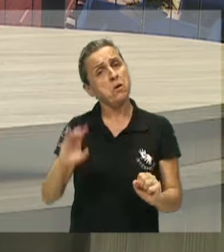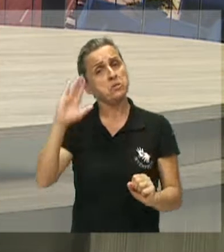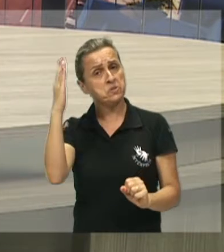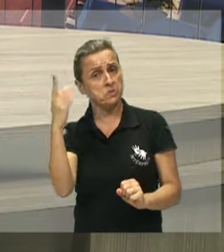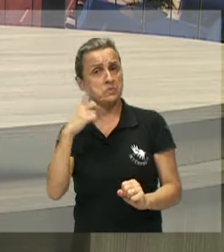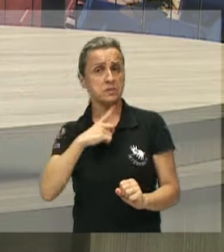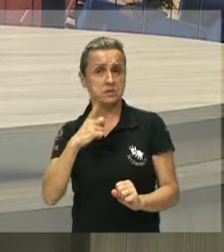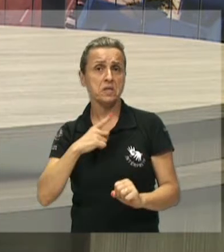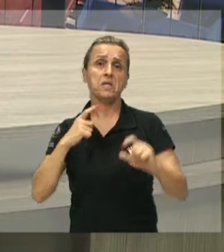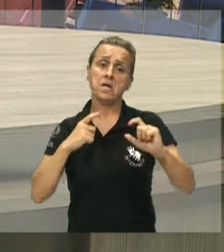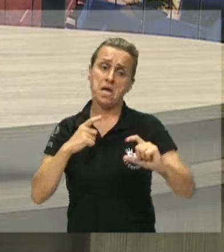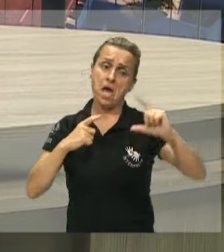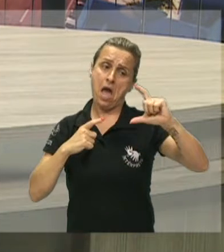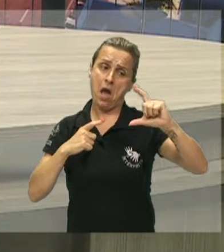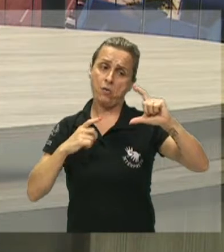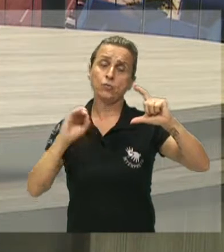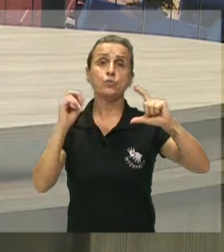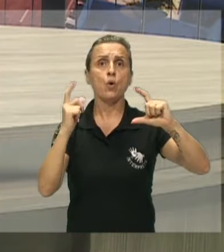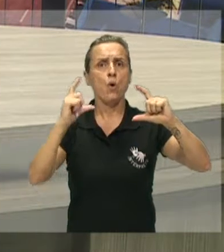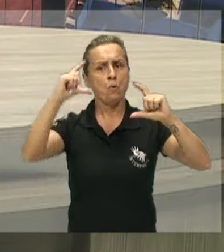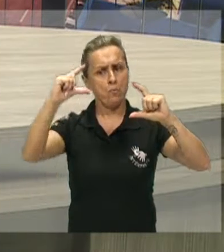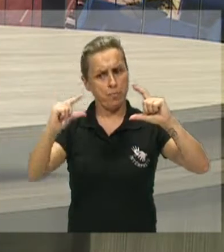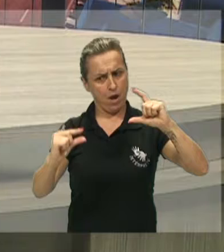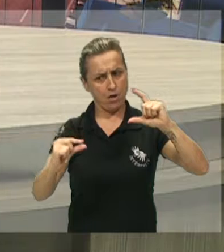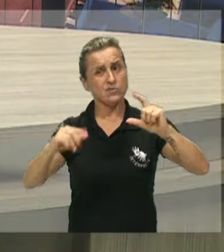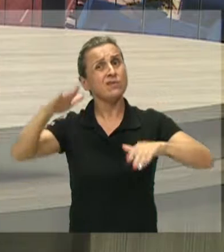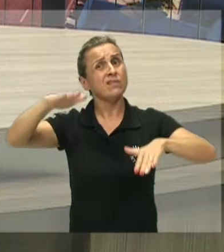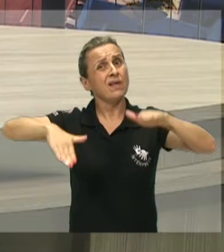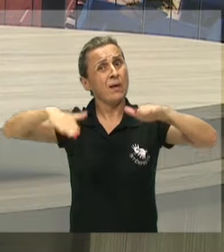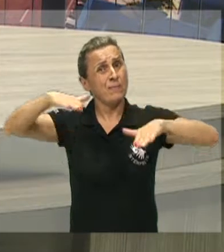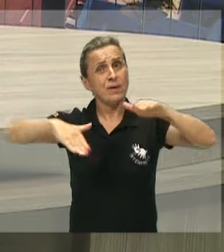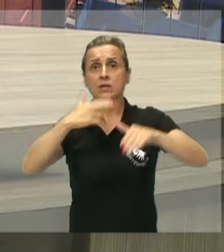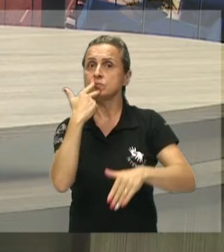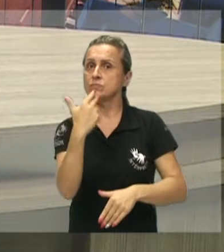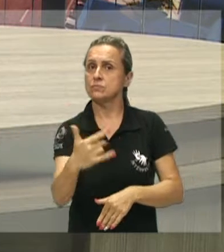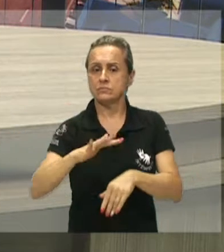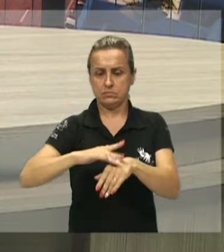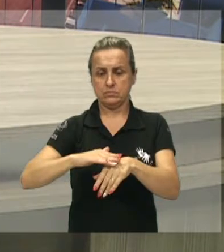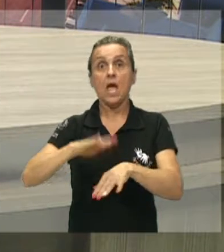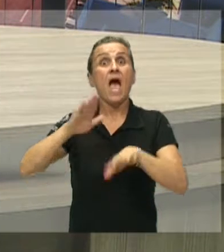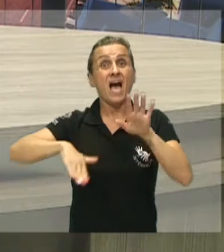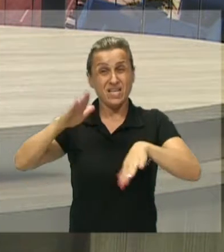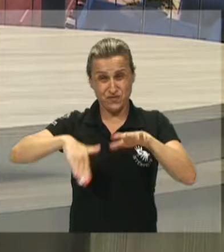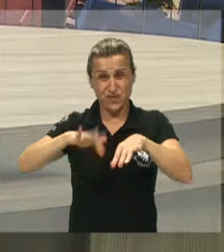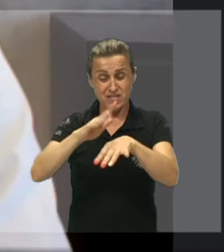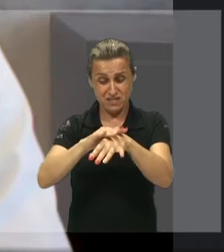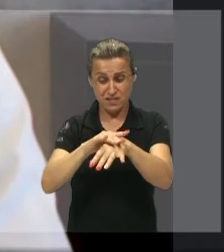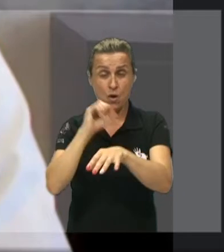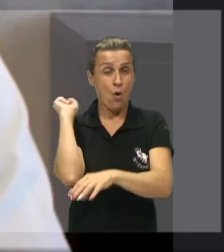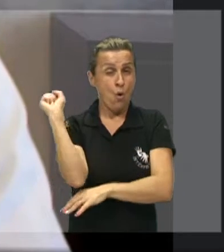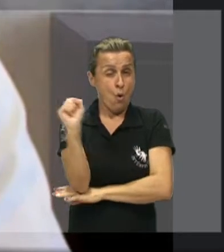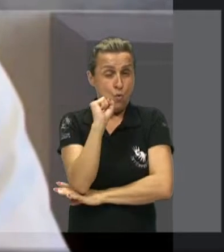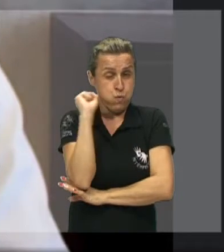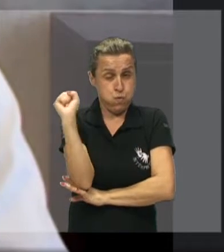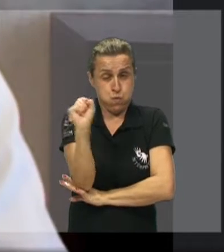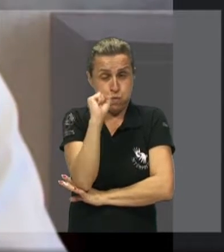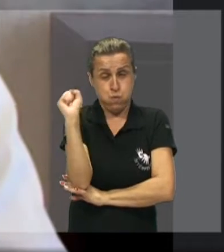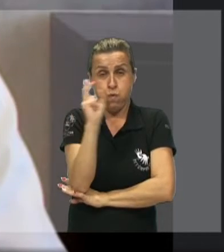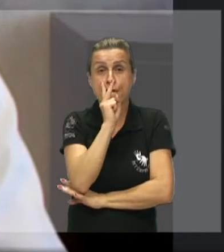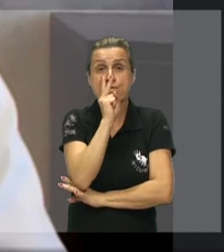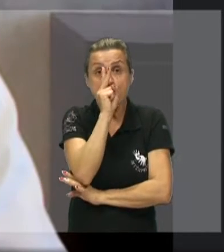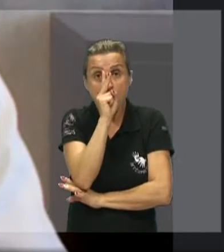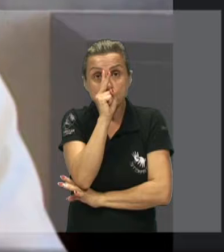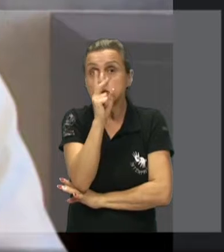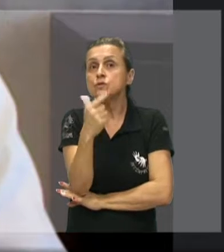baixo, dada o tipo da doença, que às vezes a doença é tão agressiva que nem produz PSA. A célula